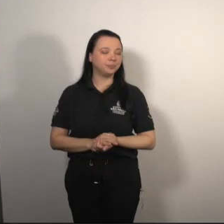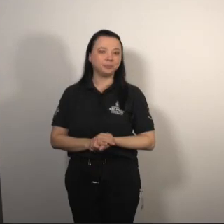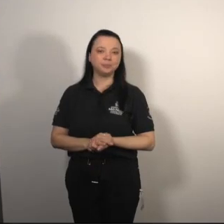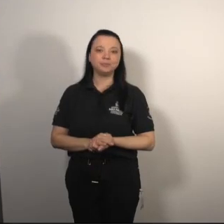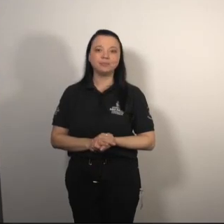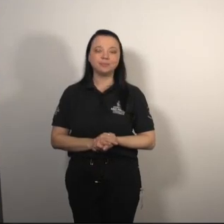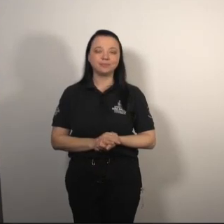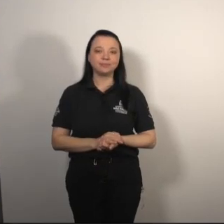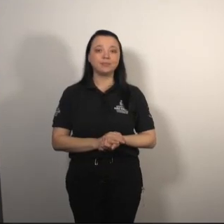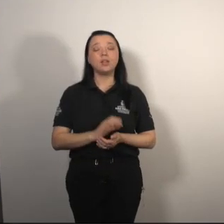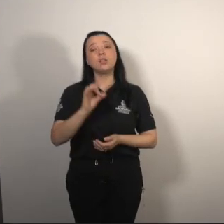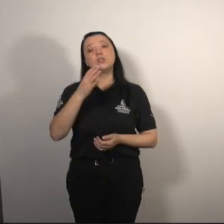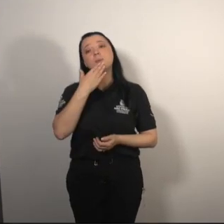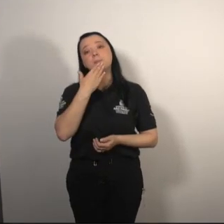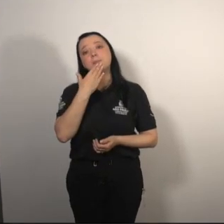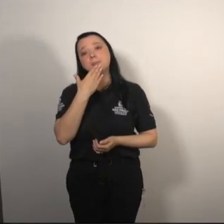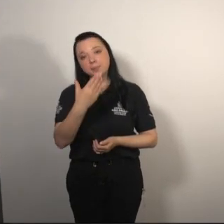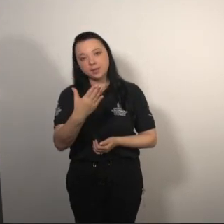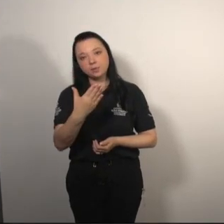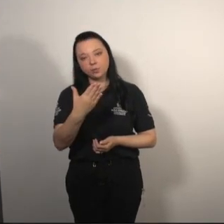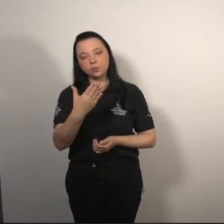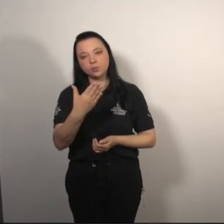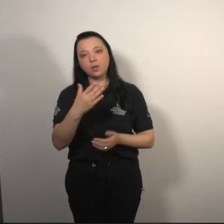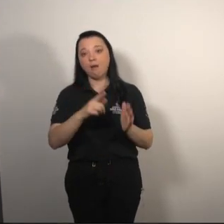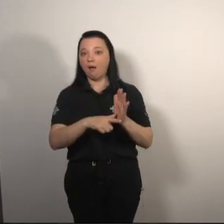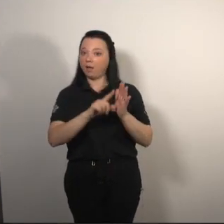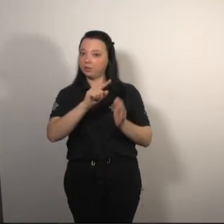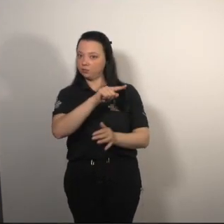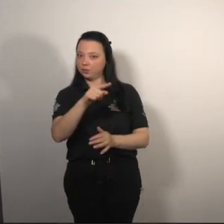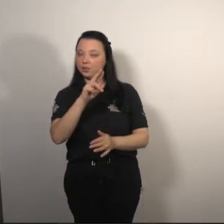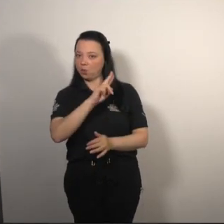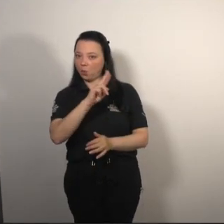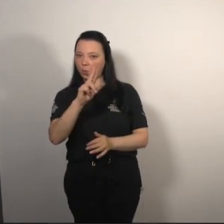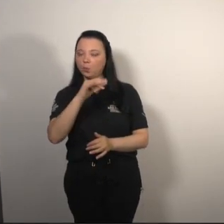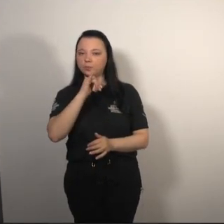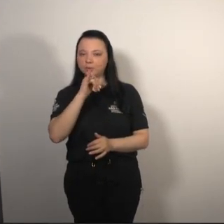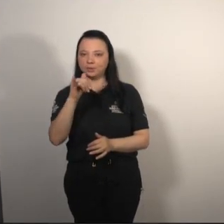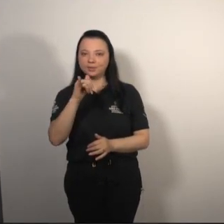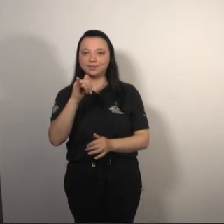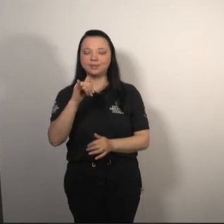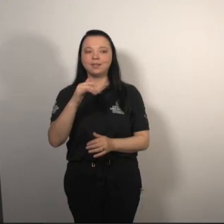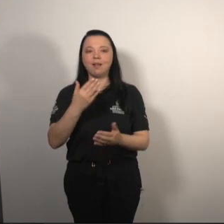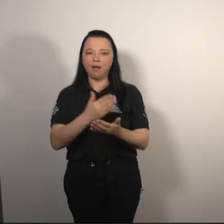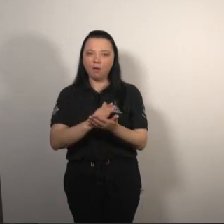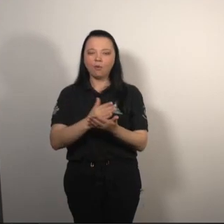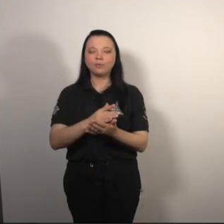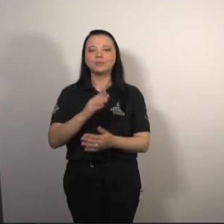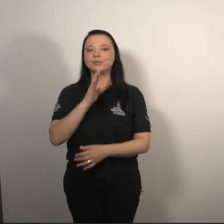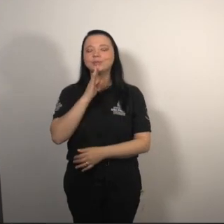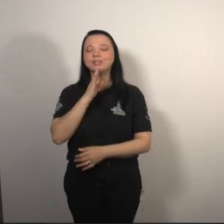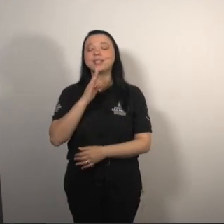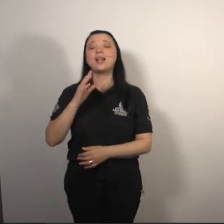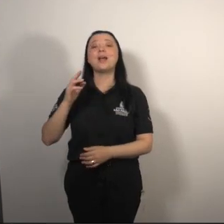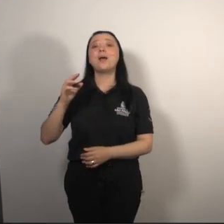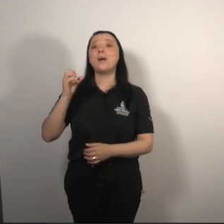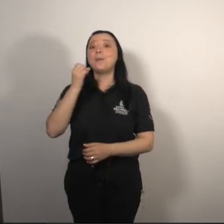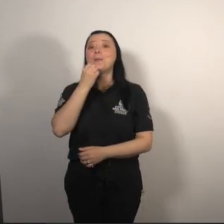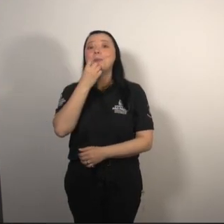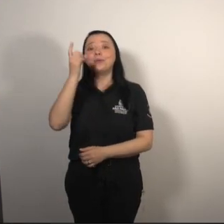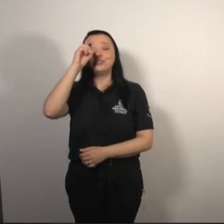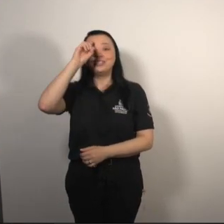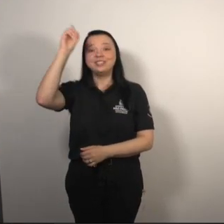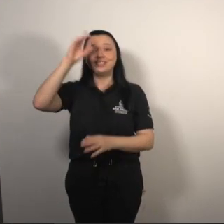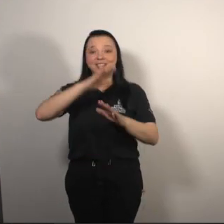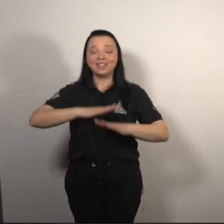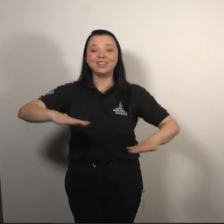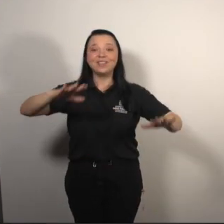pode. Aí eu só vou pedir, só para você falar o seu nome, o veículo, porque algumas pessoas não conhecem. Obrigada. Bom dia a todos. Eu sou